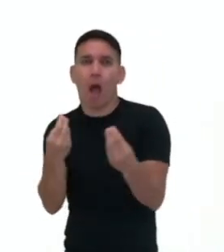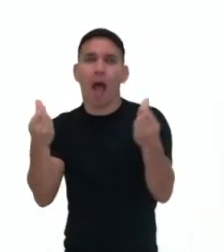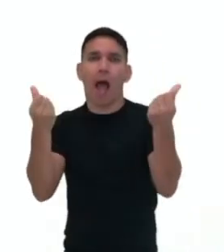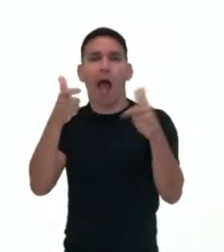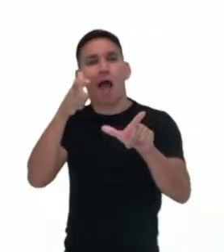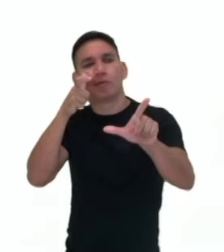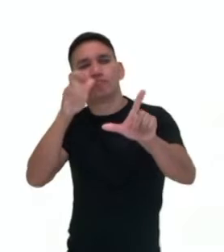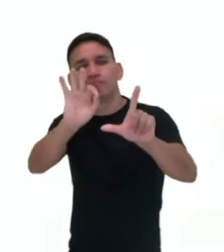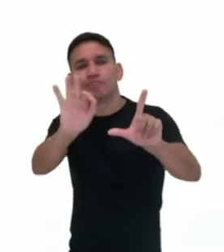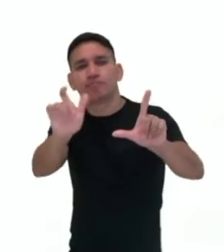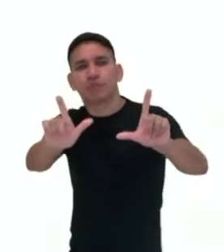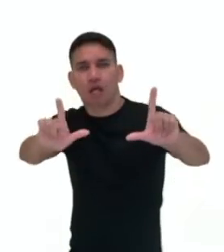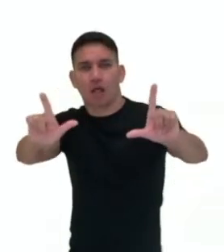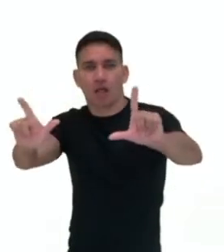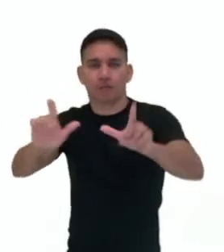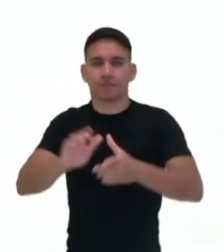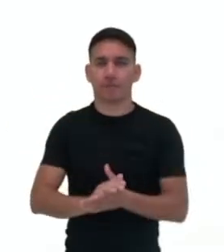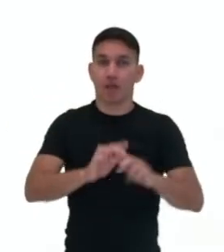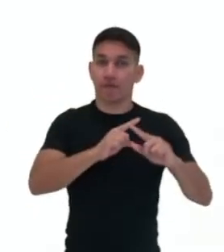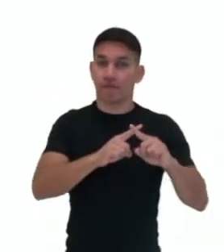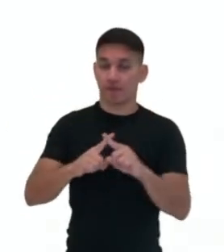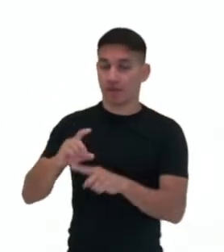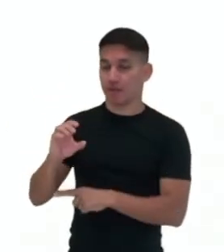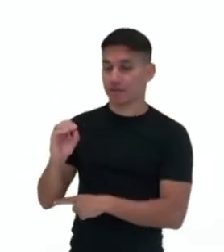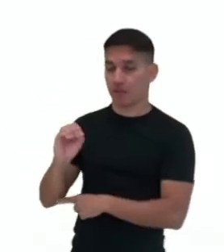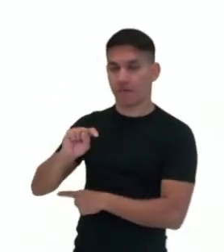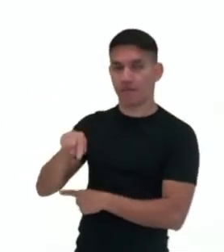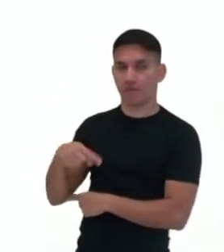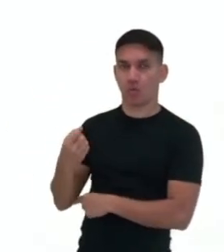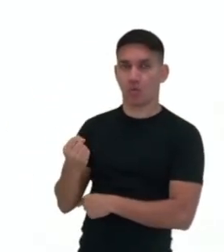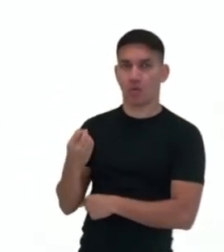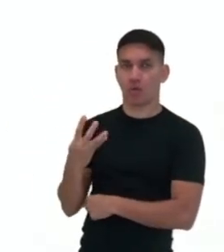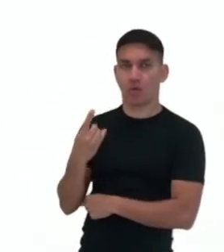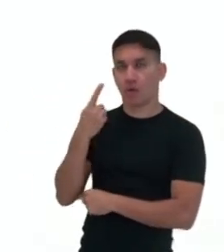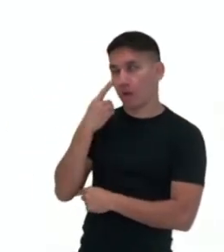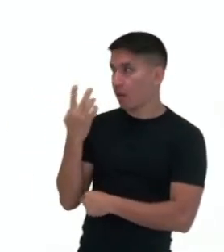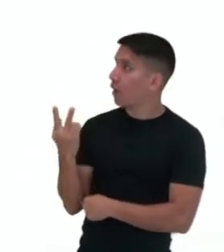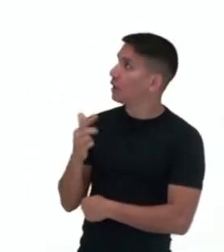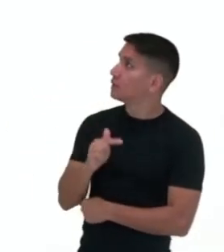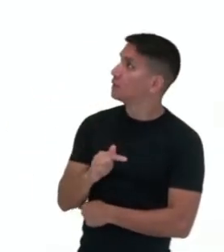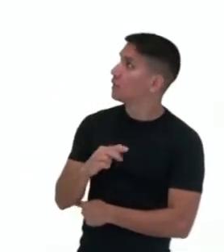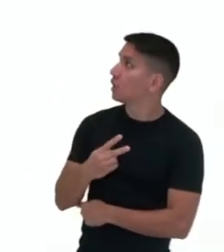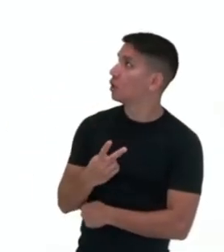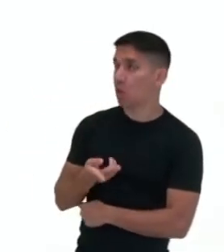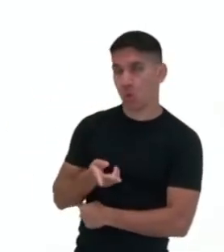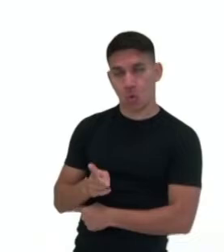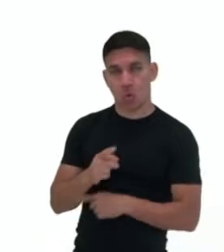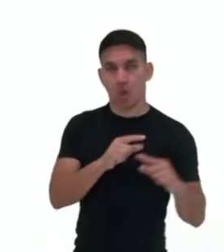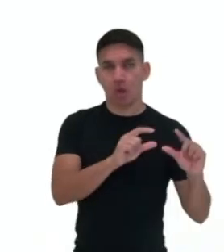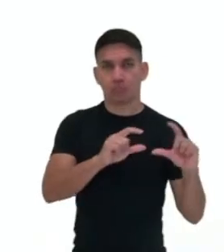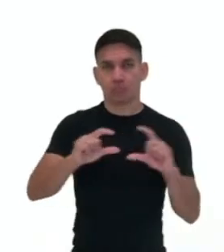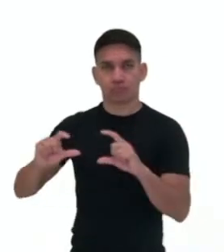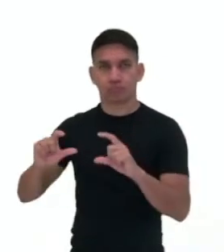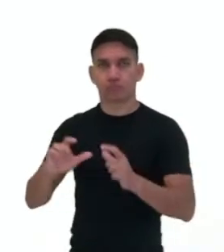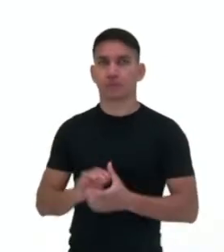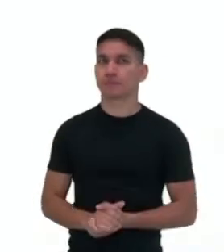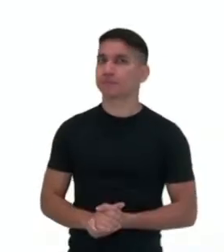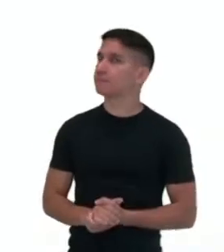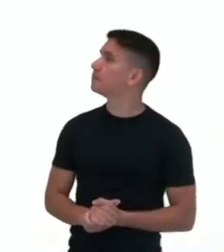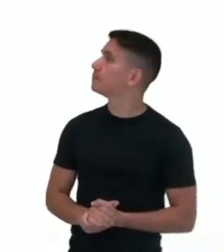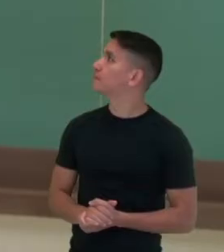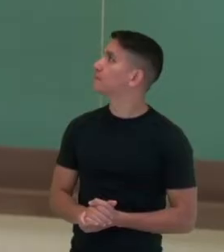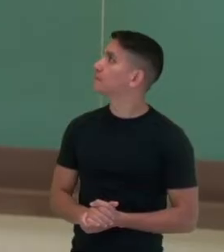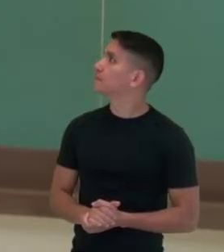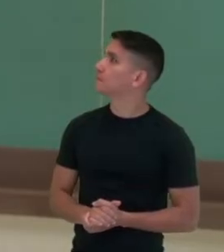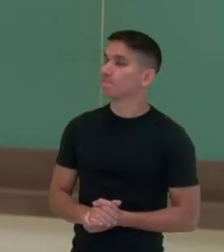bom? Multiplica por 0,84, o 72 monta a continha lá de multiplicação, né, ó,